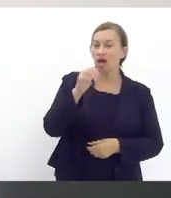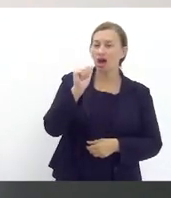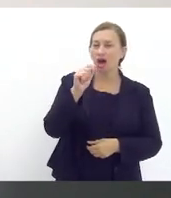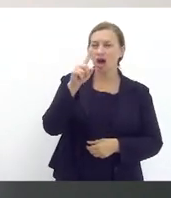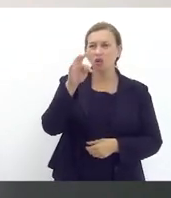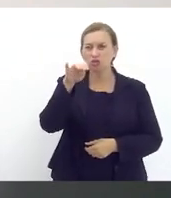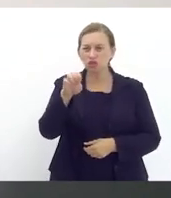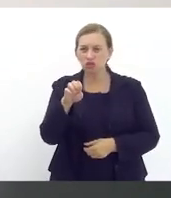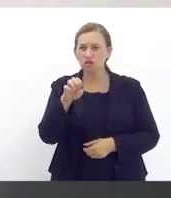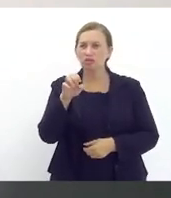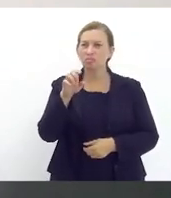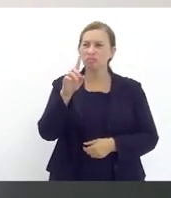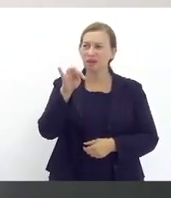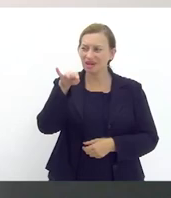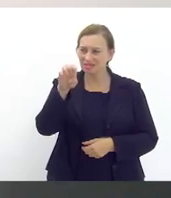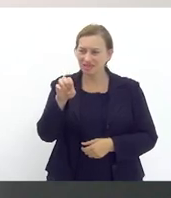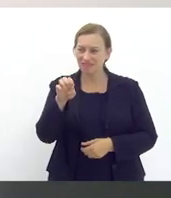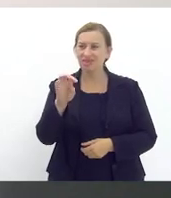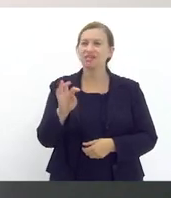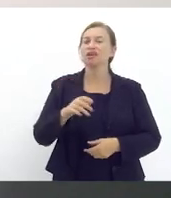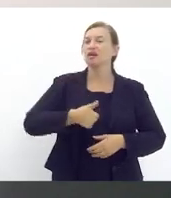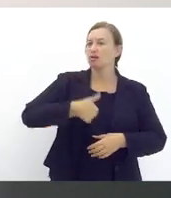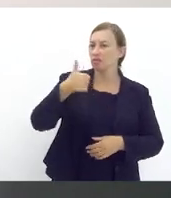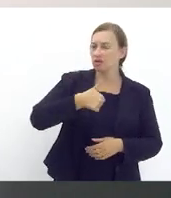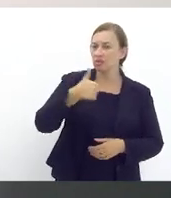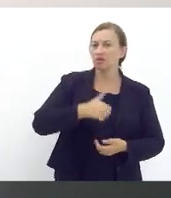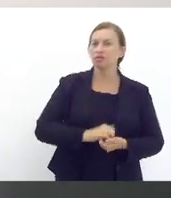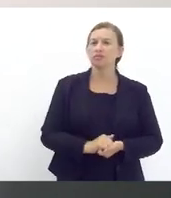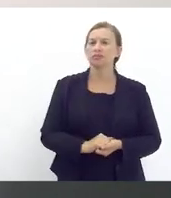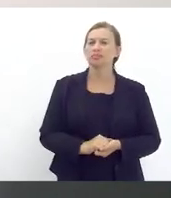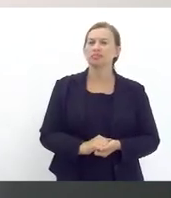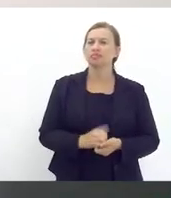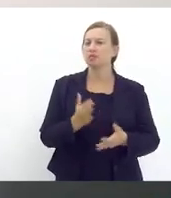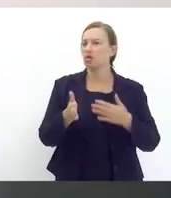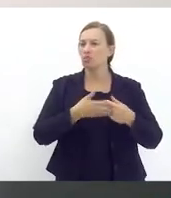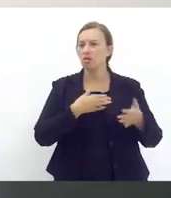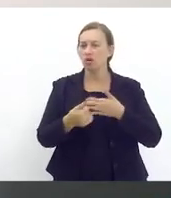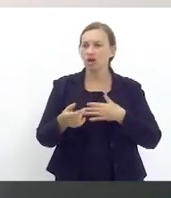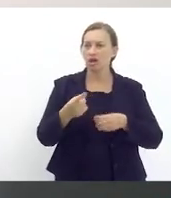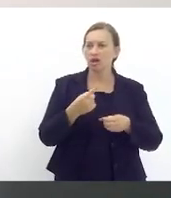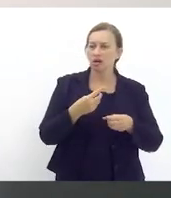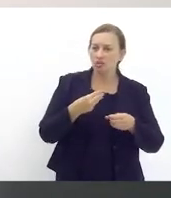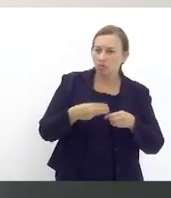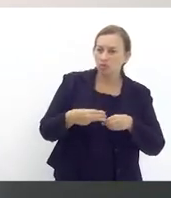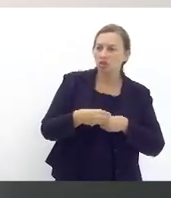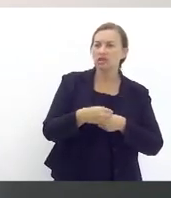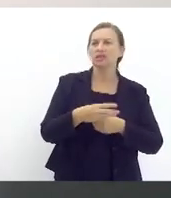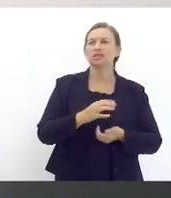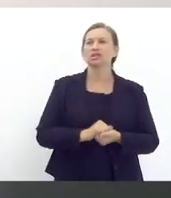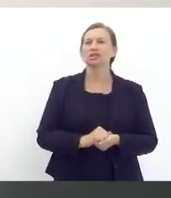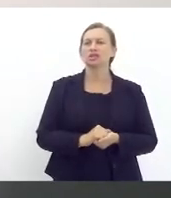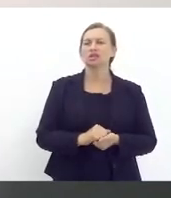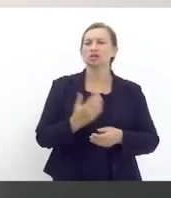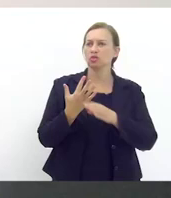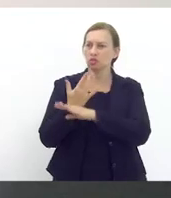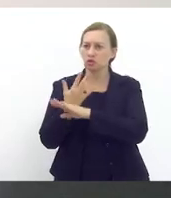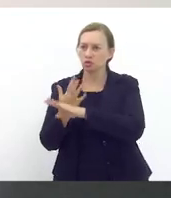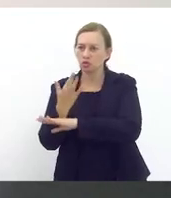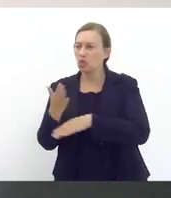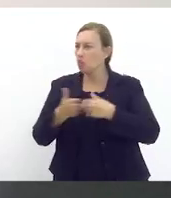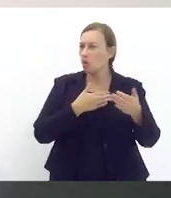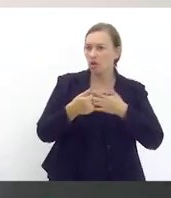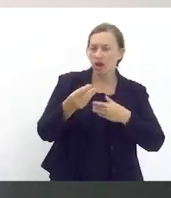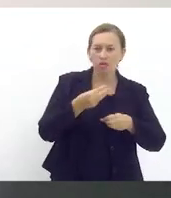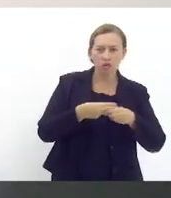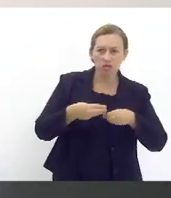por exemplo porque primeiro passo caso qualquer município Desencana da estrutura de Duque de Caxias pega qualquer